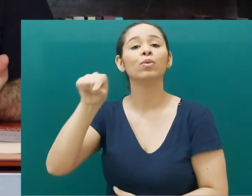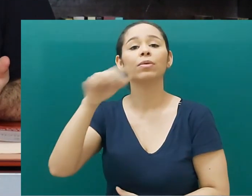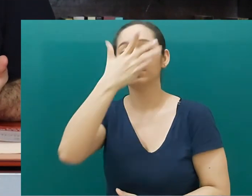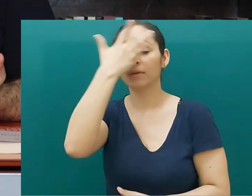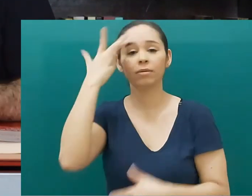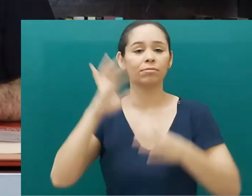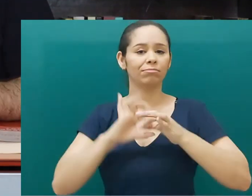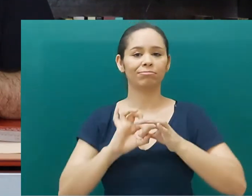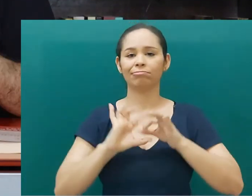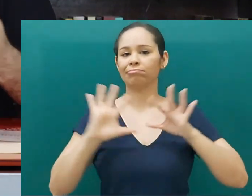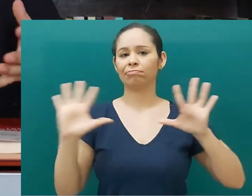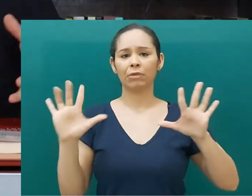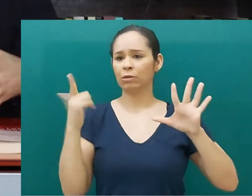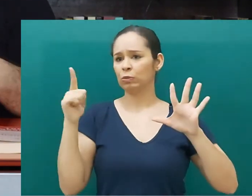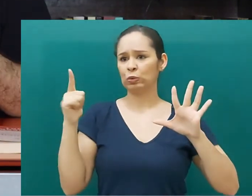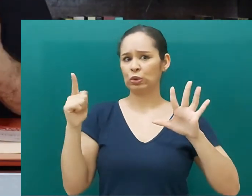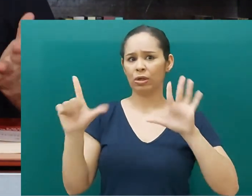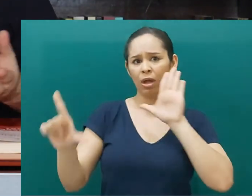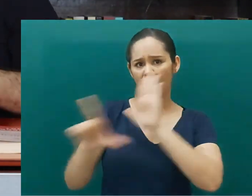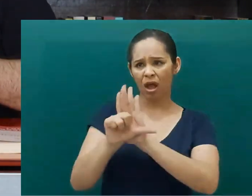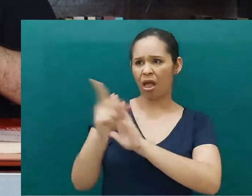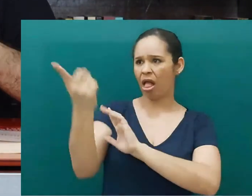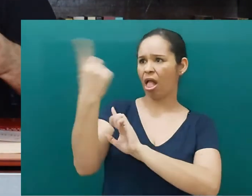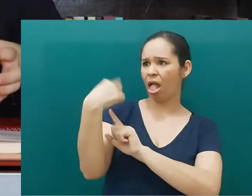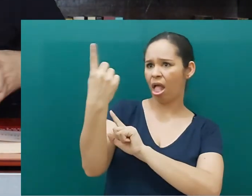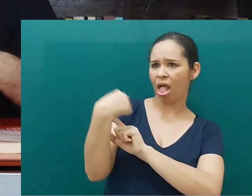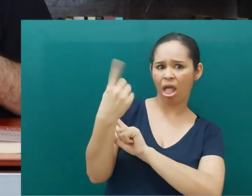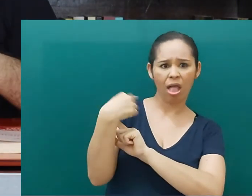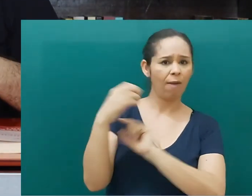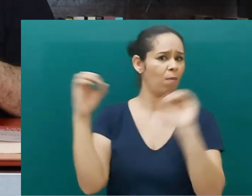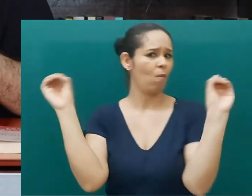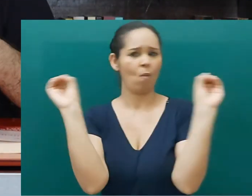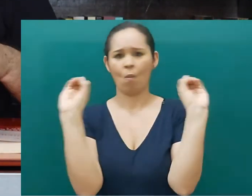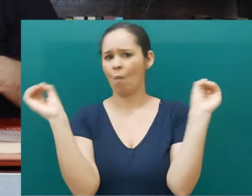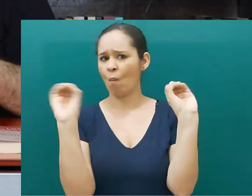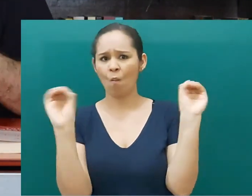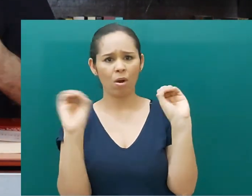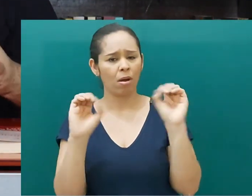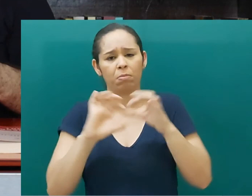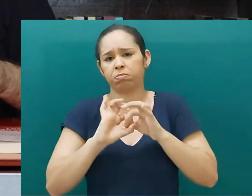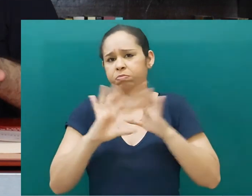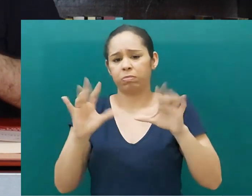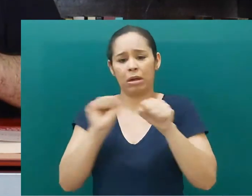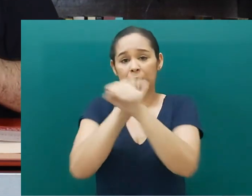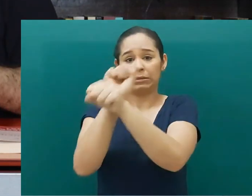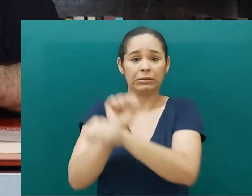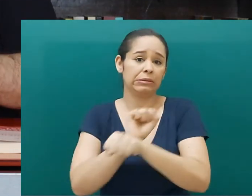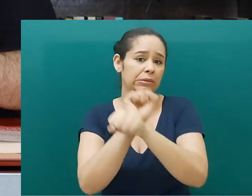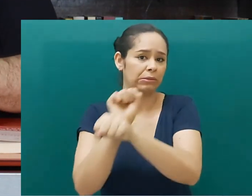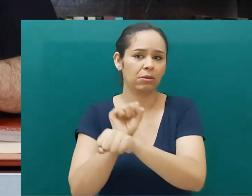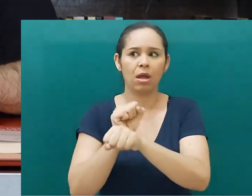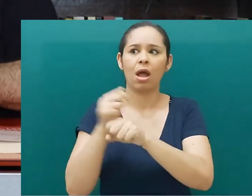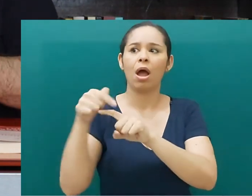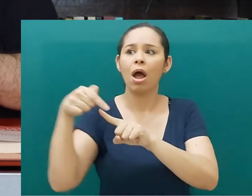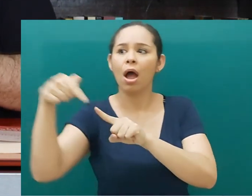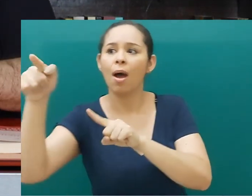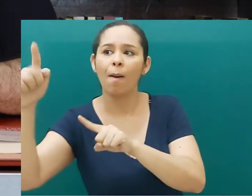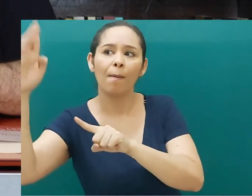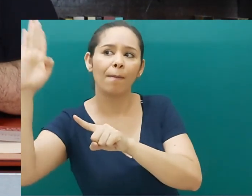eram pessoas livres. Não existia realmente ali, dentro daquele território, a escravidão. De um lado, o